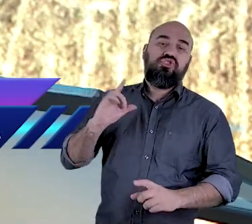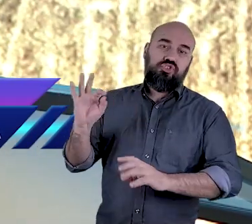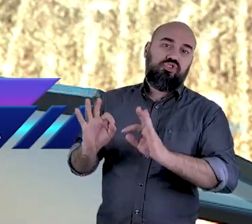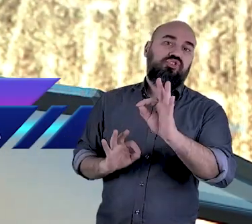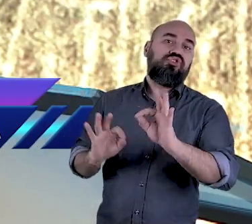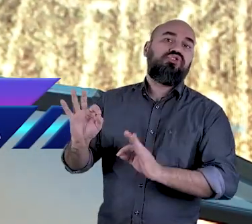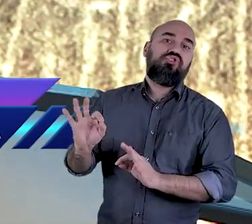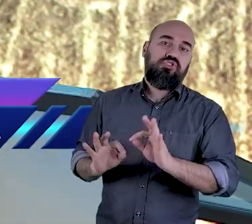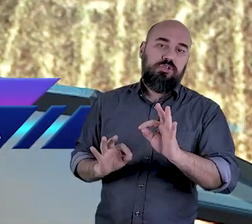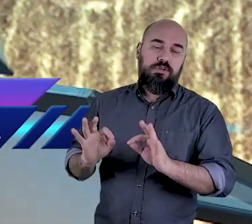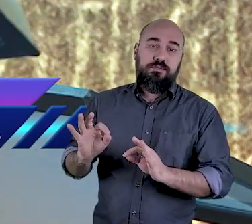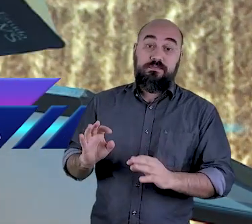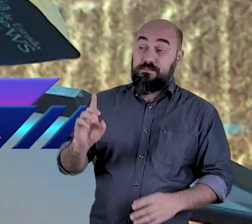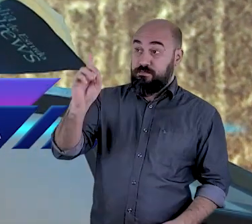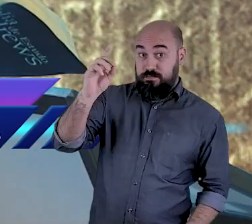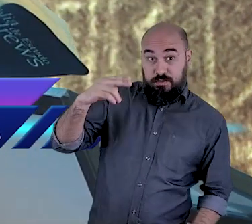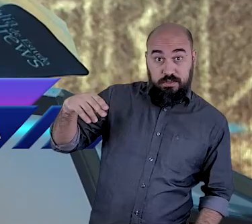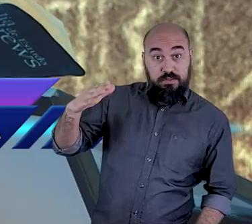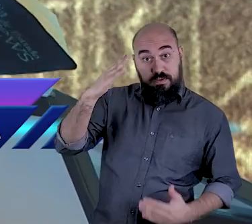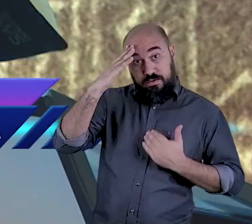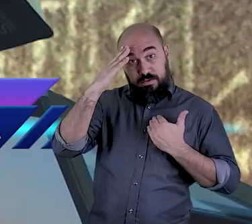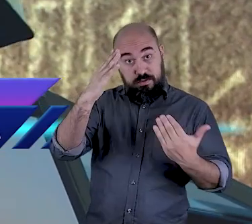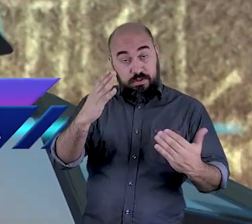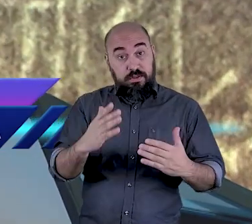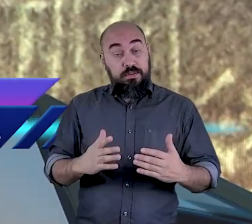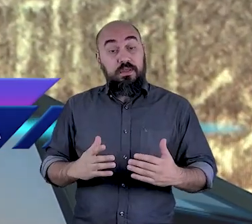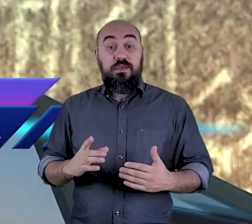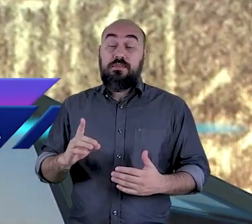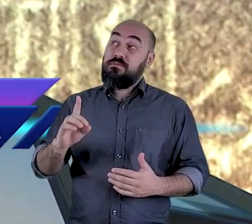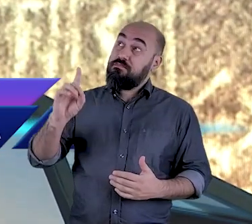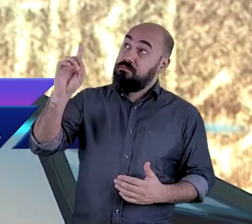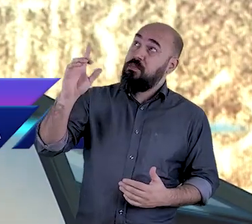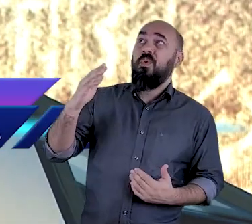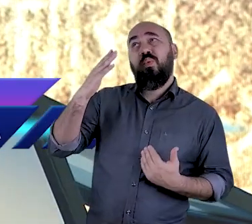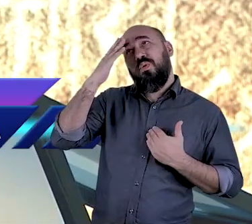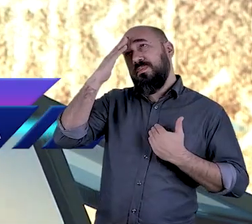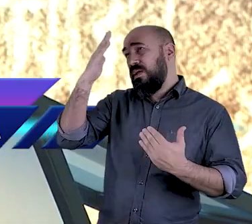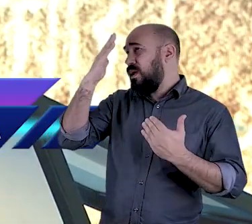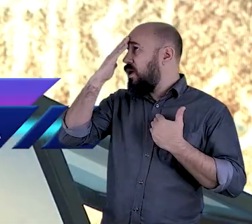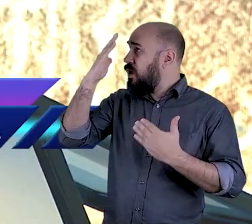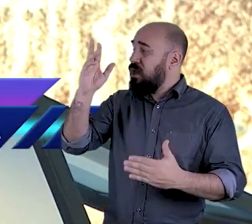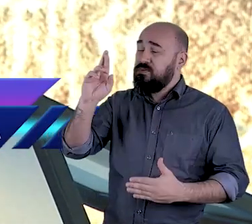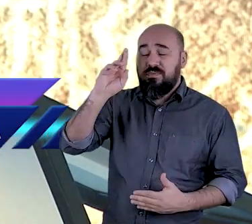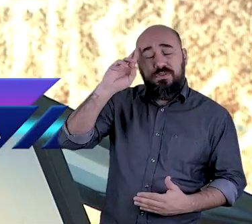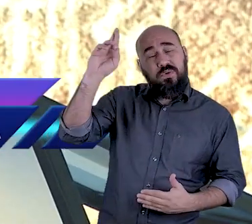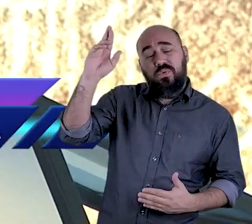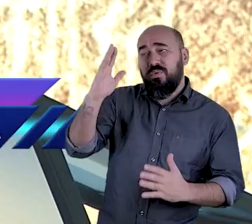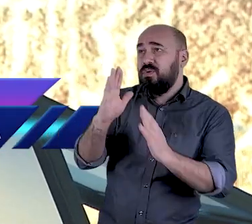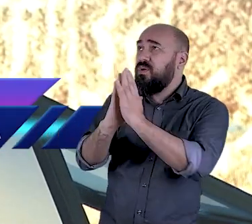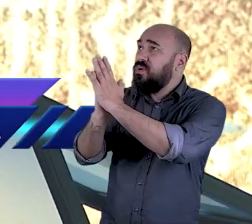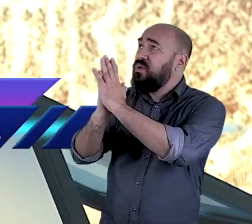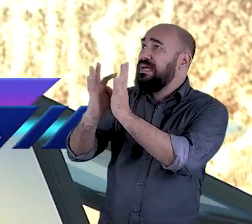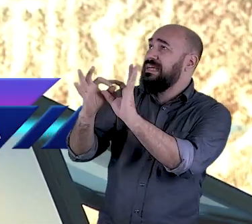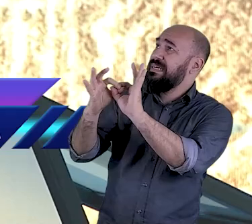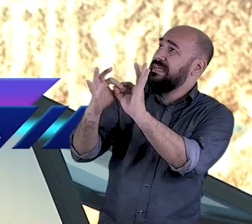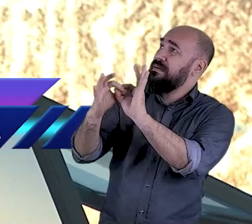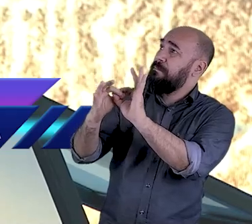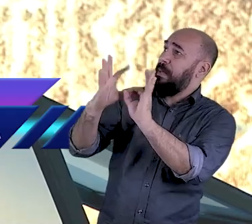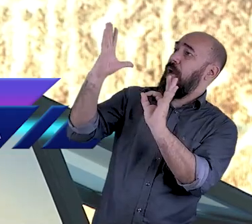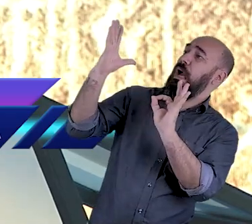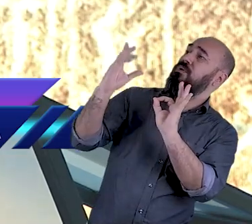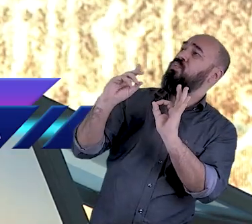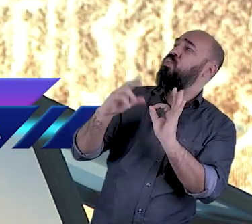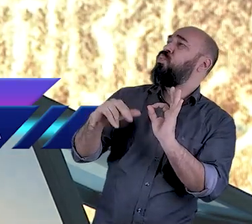Daniel agradece ao Senhor por guardar a sua aliança os seres humanos não